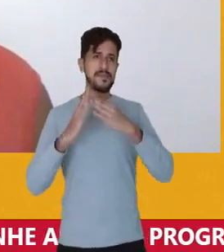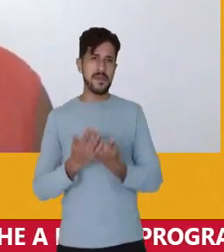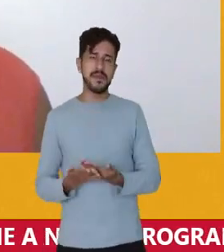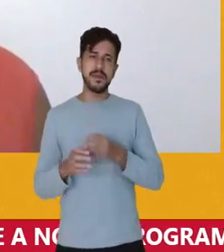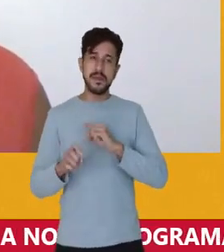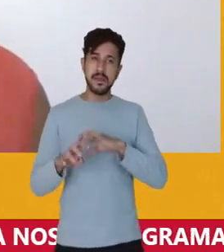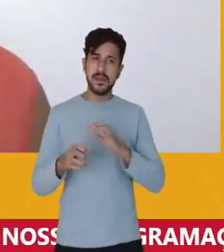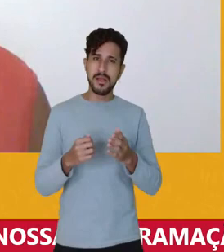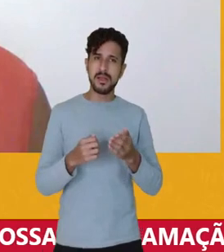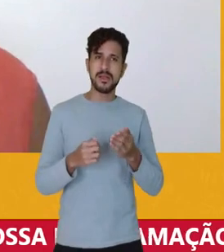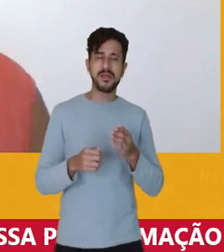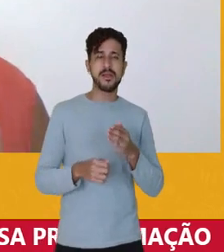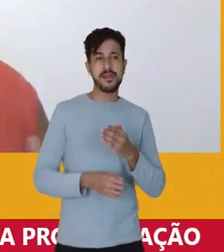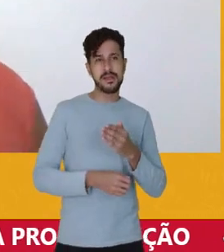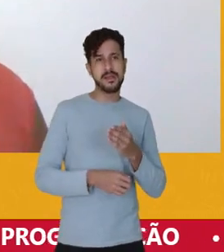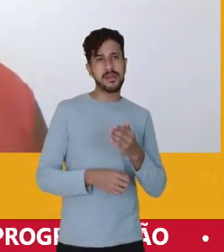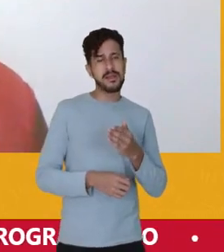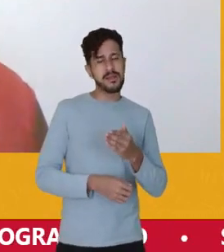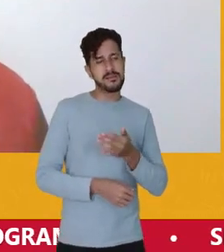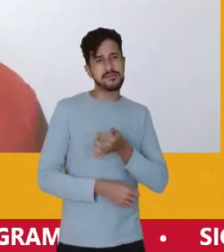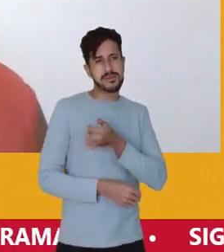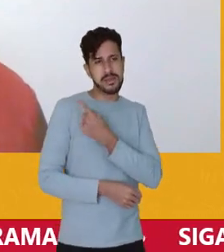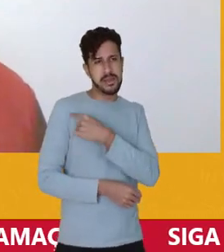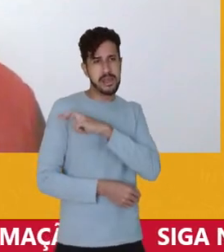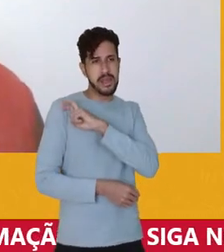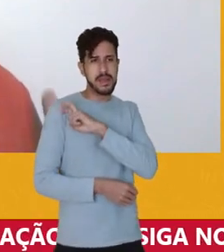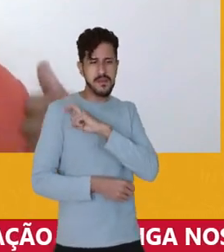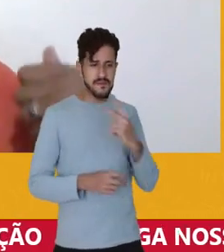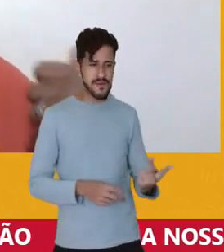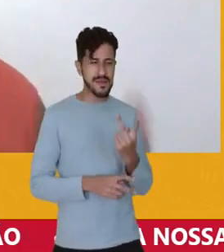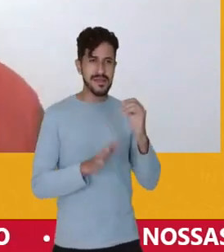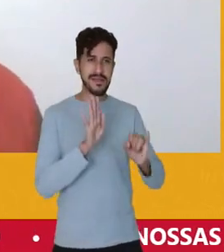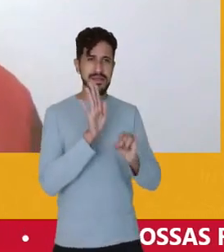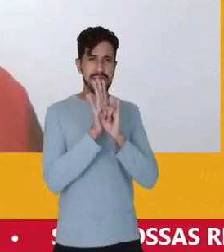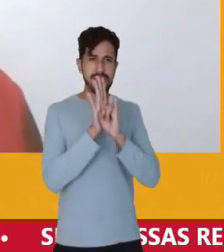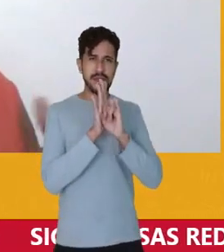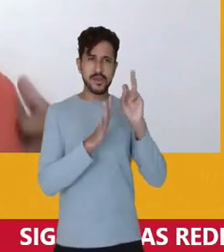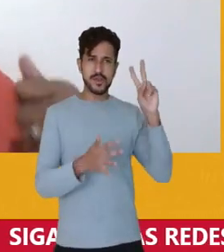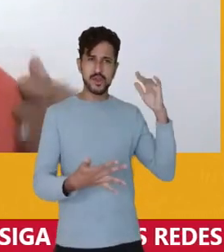educação infantil especificamente, é reconhecer suas identidades,